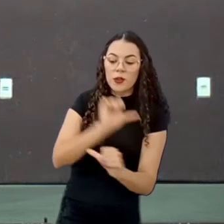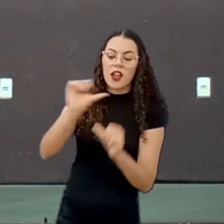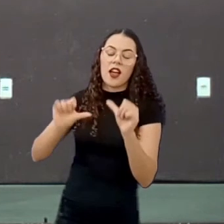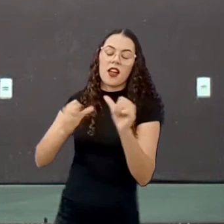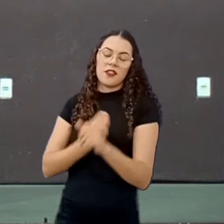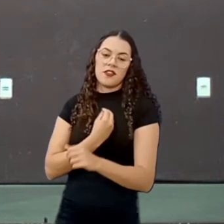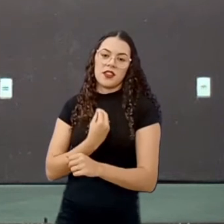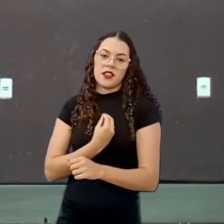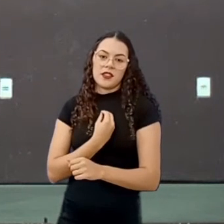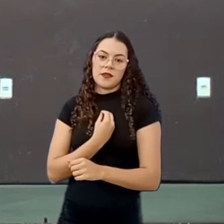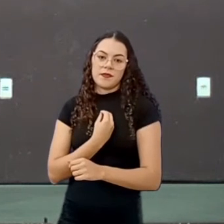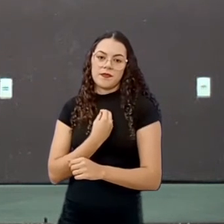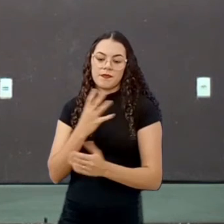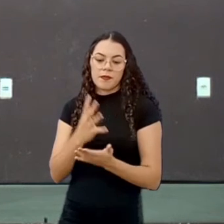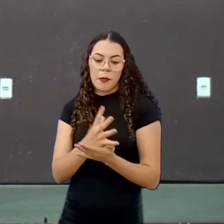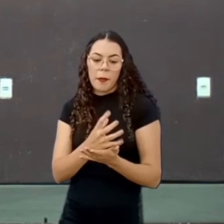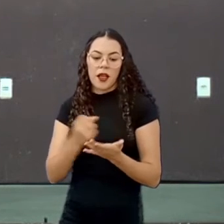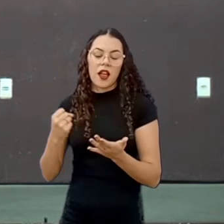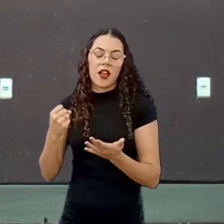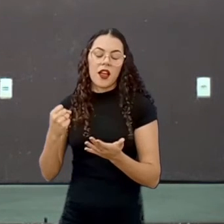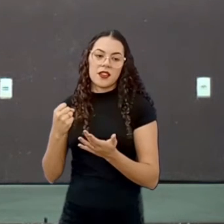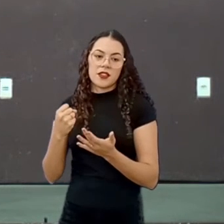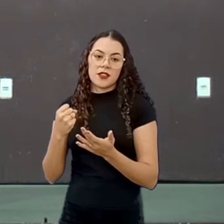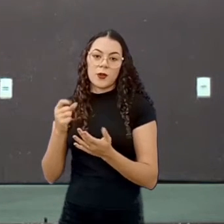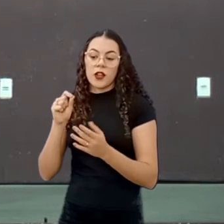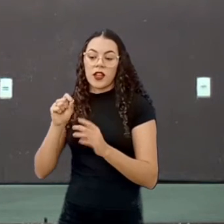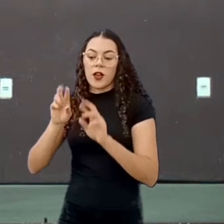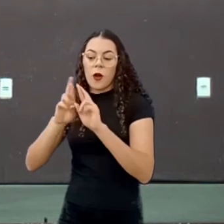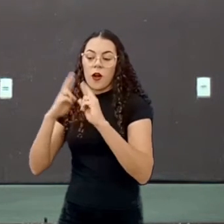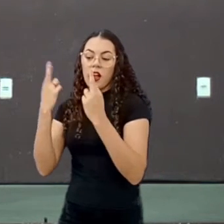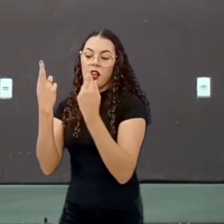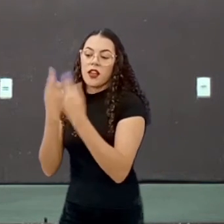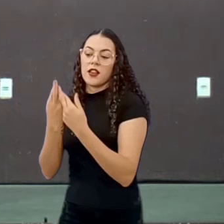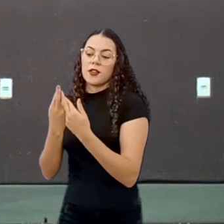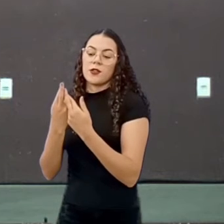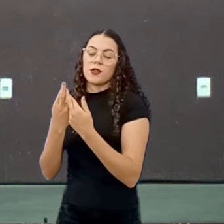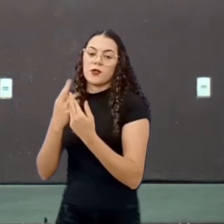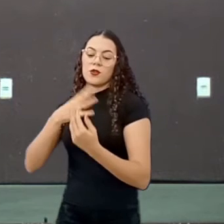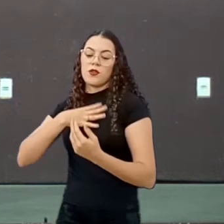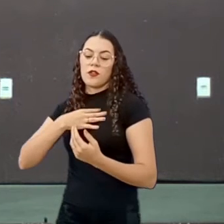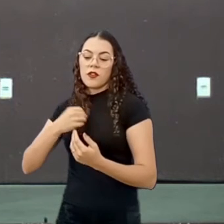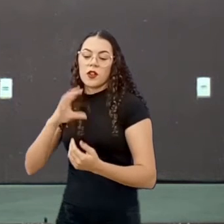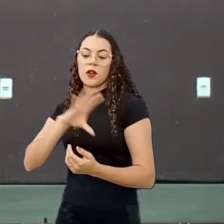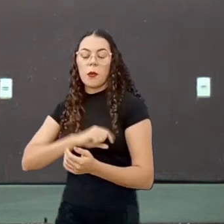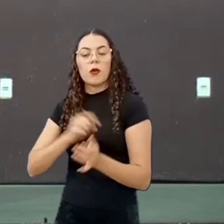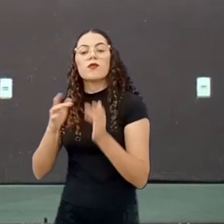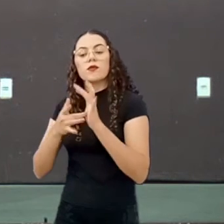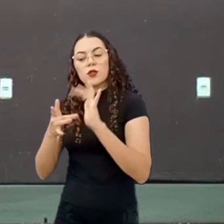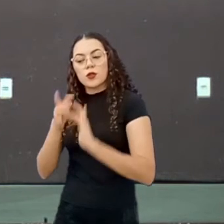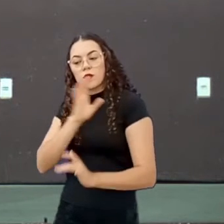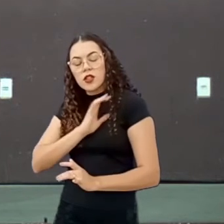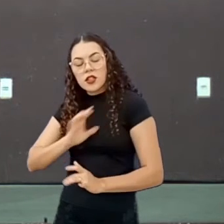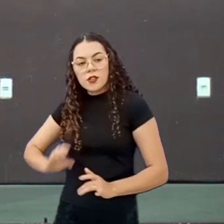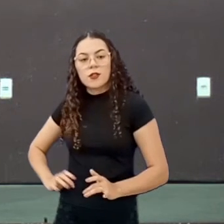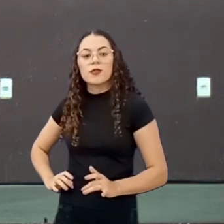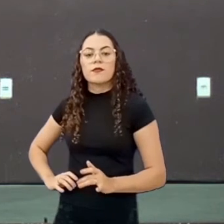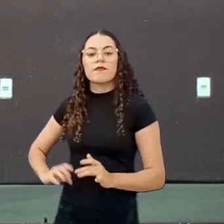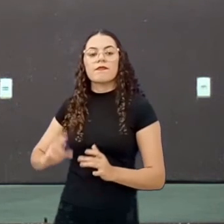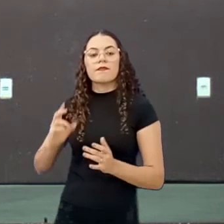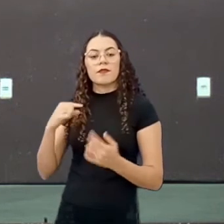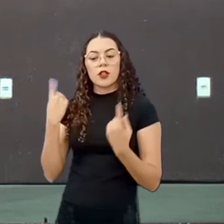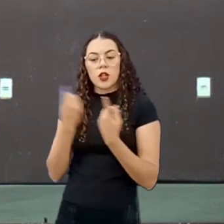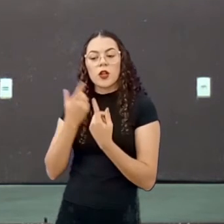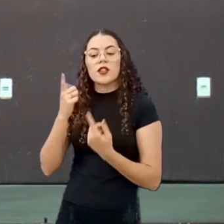foram tirados, resgatados para o reino do seu Filho amado, Jesus Cristo, em quem temos a